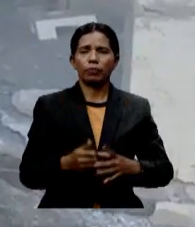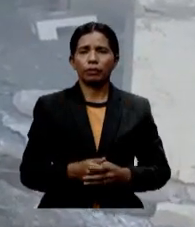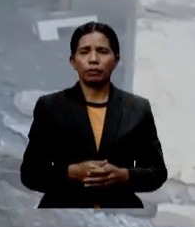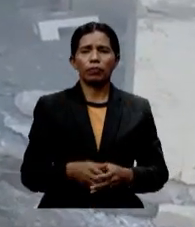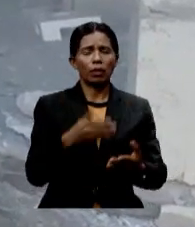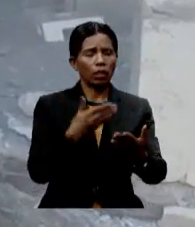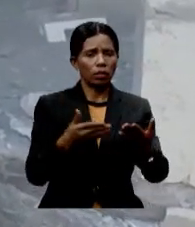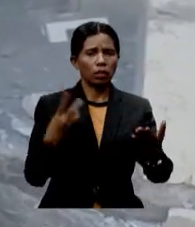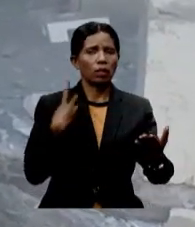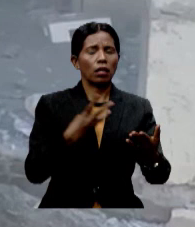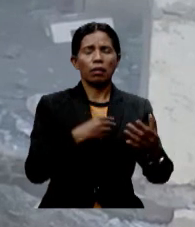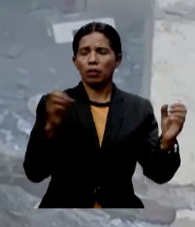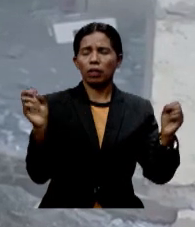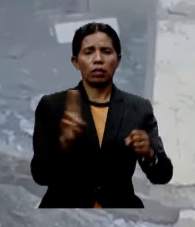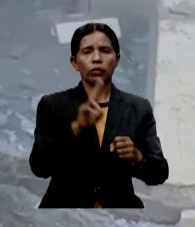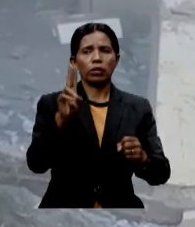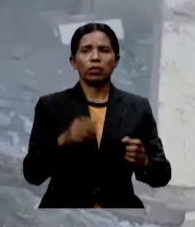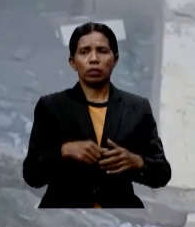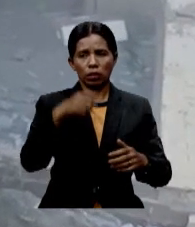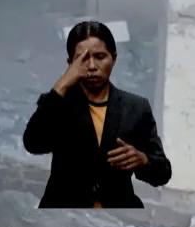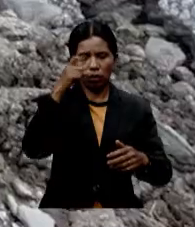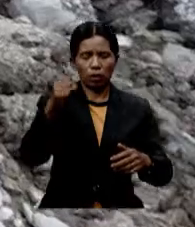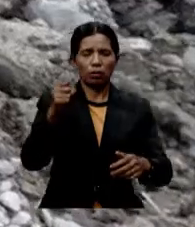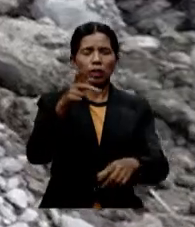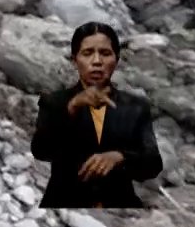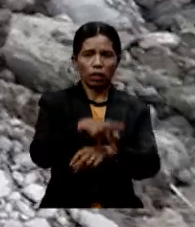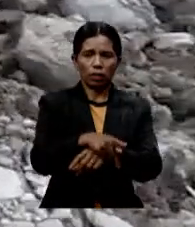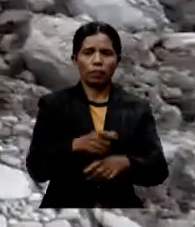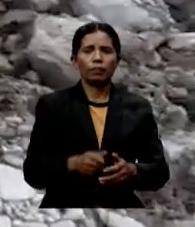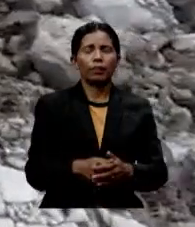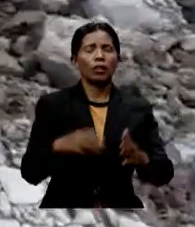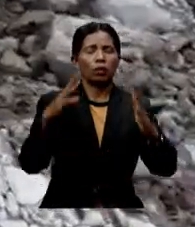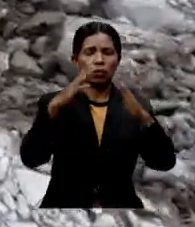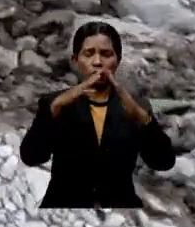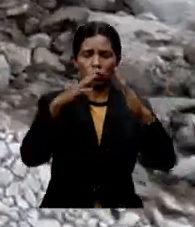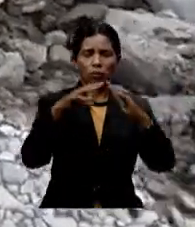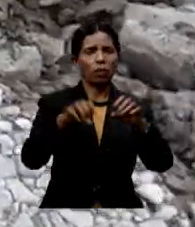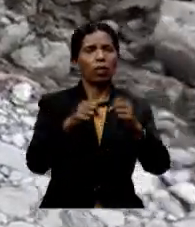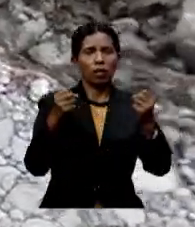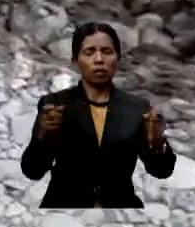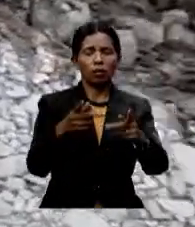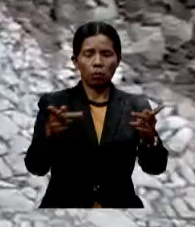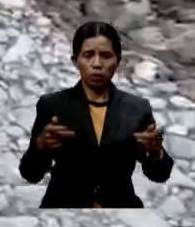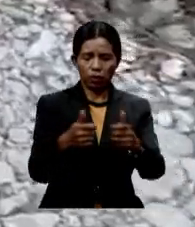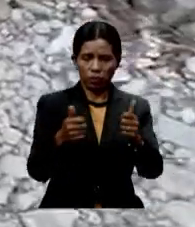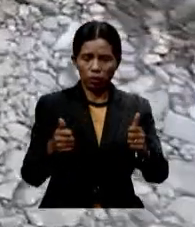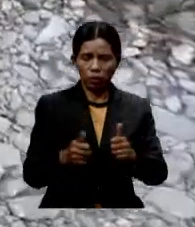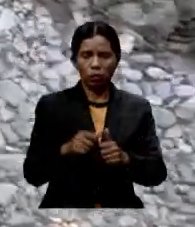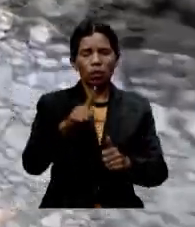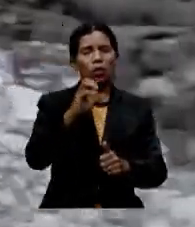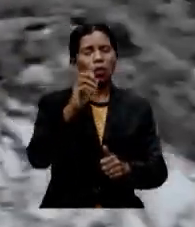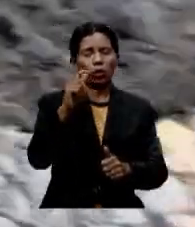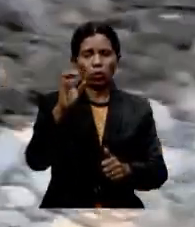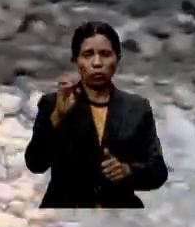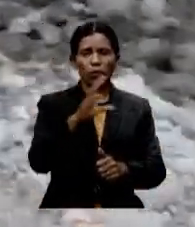sasan ami lá aproveita tamo moço e a calambo total uma neve reta no estrago se poster mister tivo lolotoe suco guda